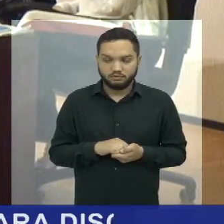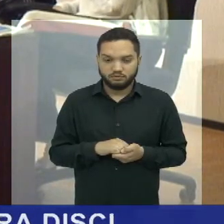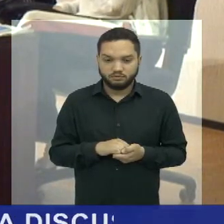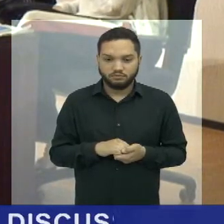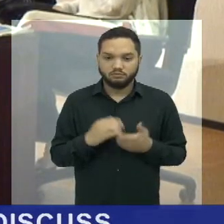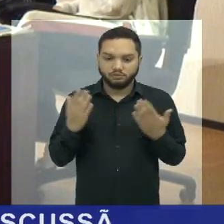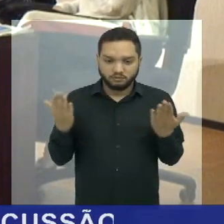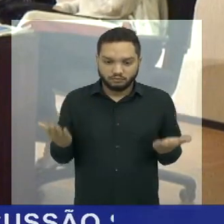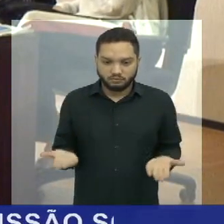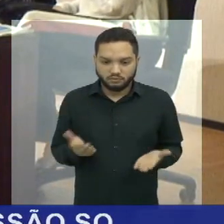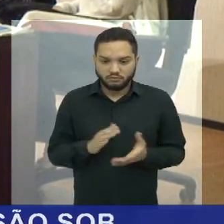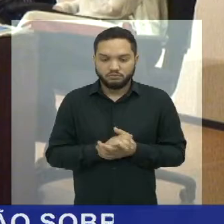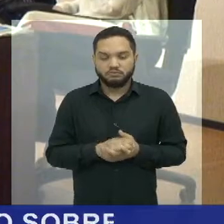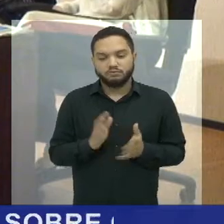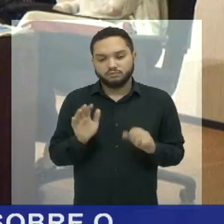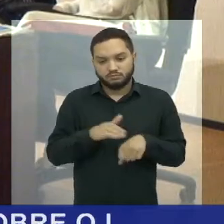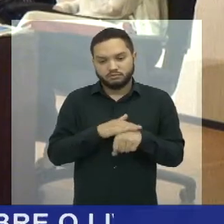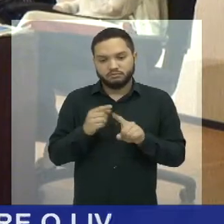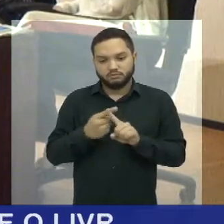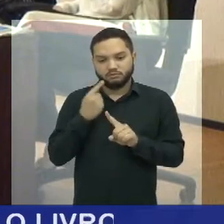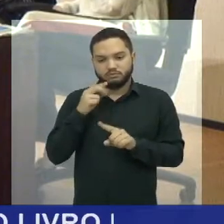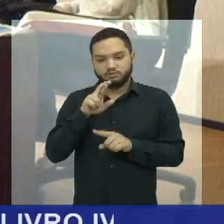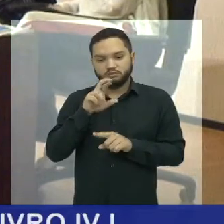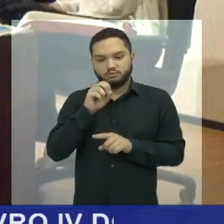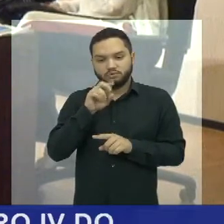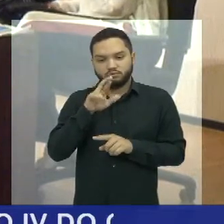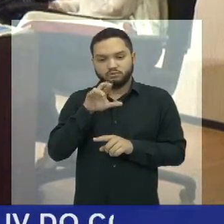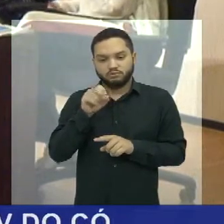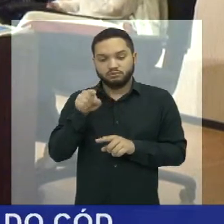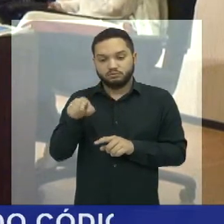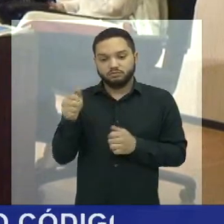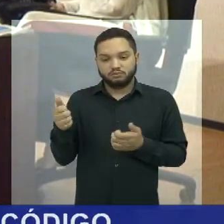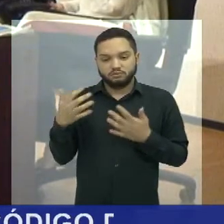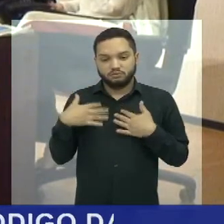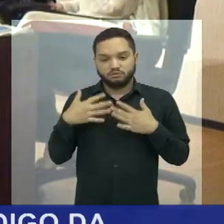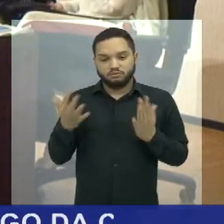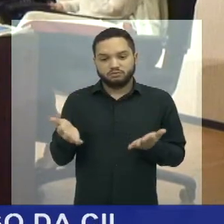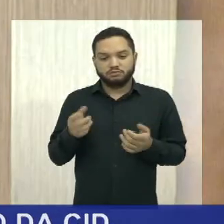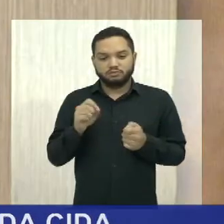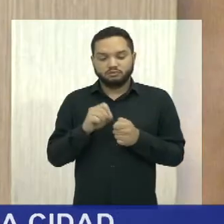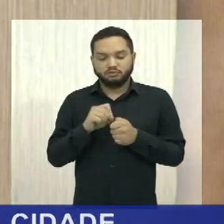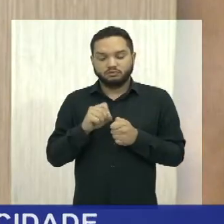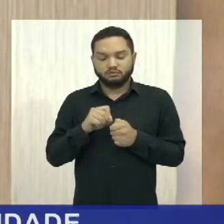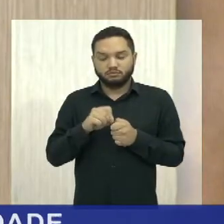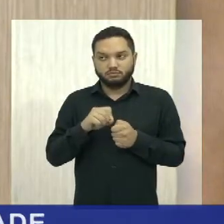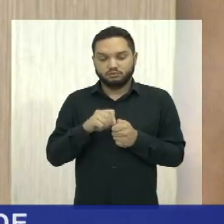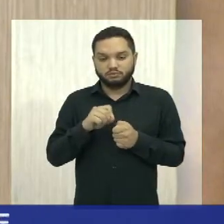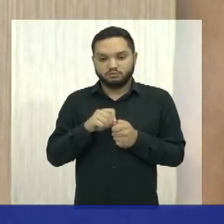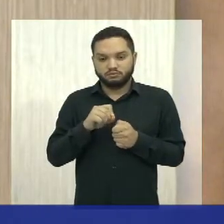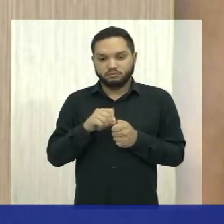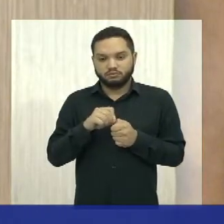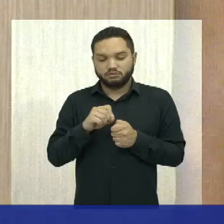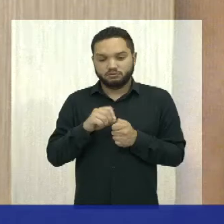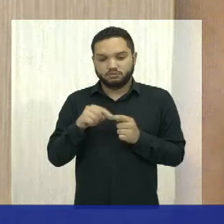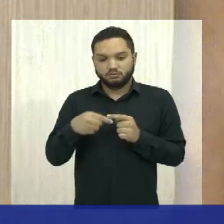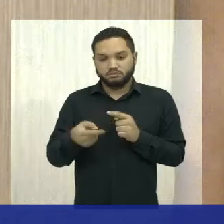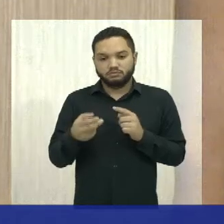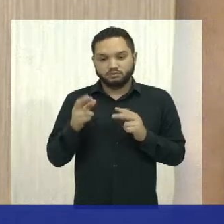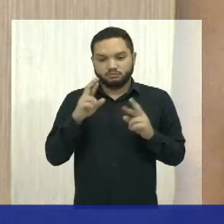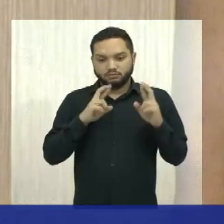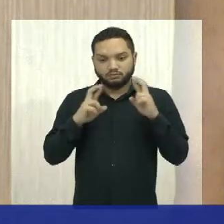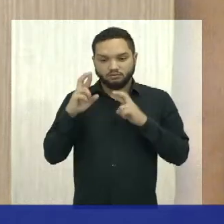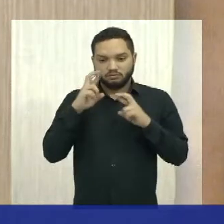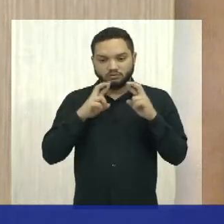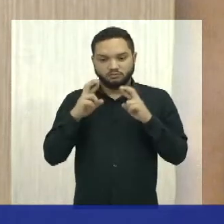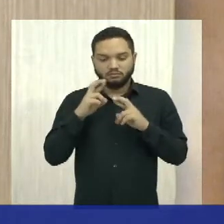Então, assim, como eu tinha conversado com o doutor Rodrigo, ele me explicou que foram feitas várias inserções, pós a revisão, foram feitas